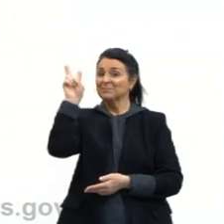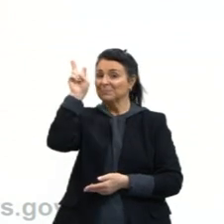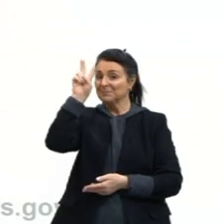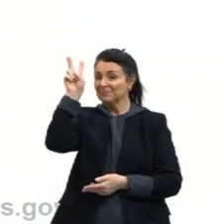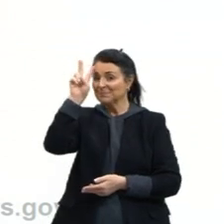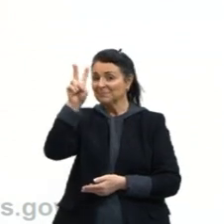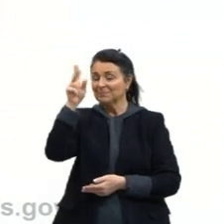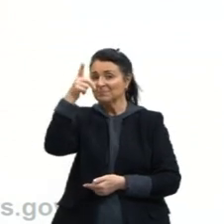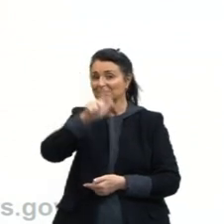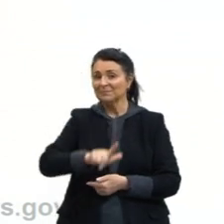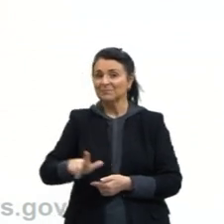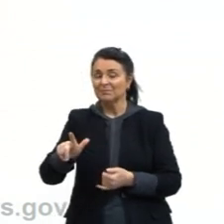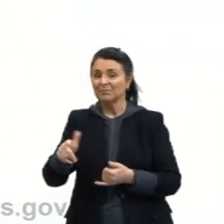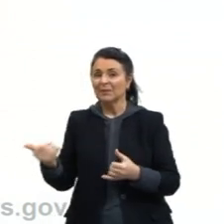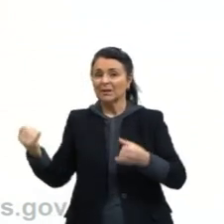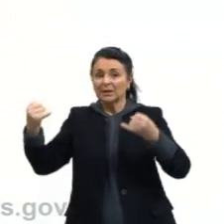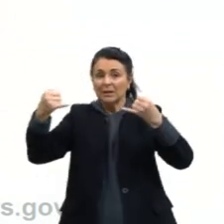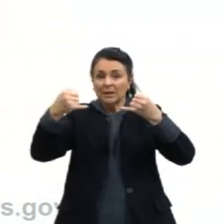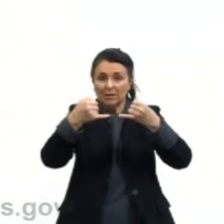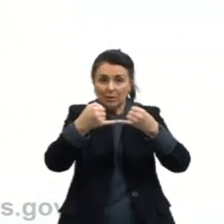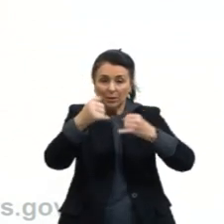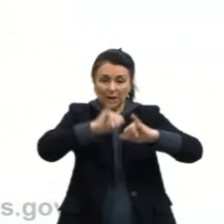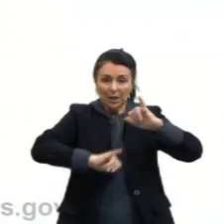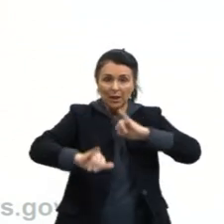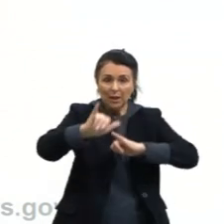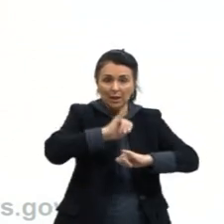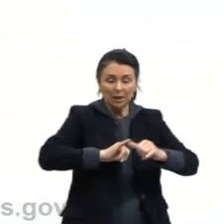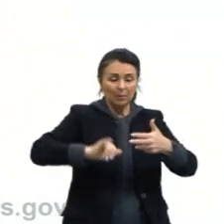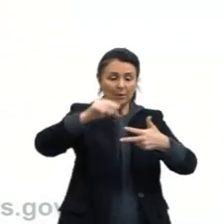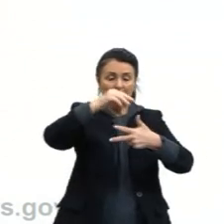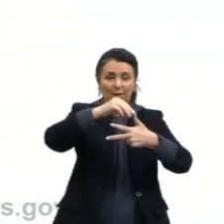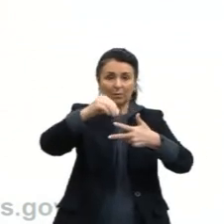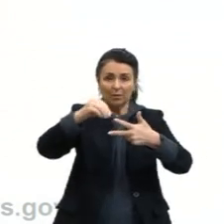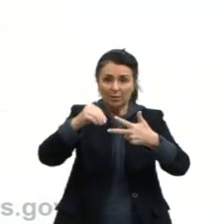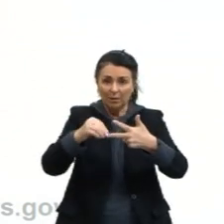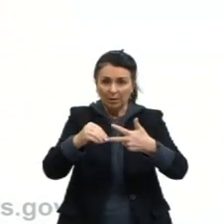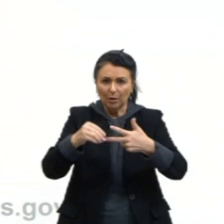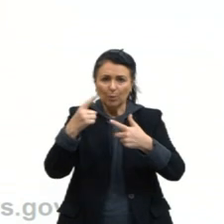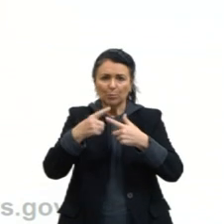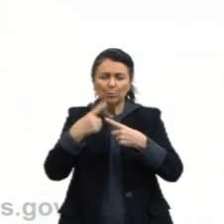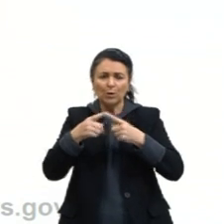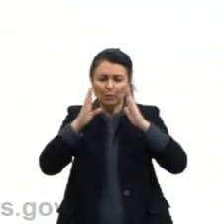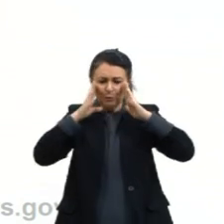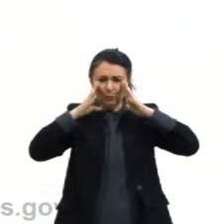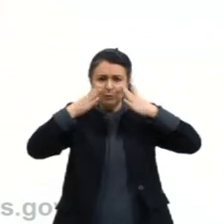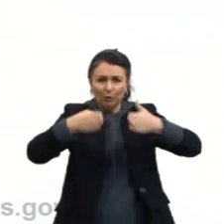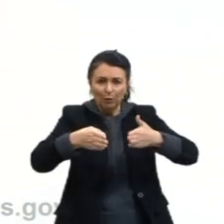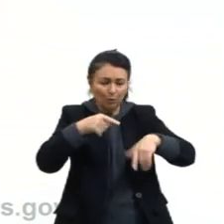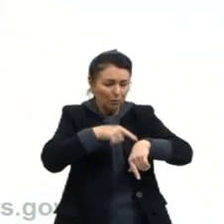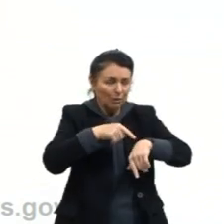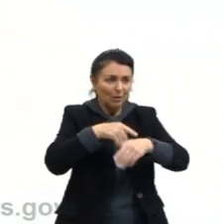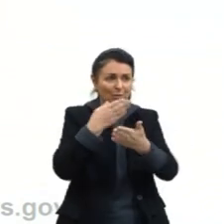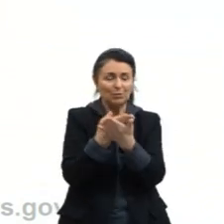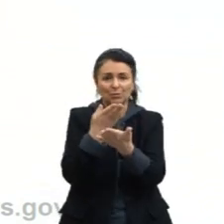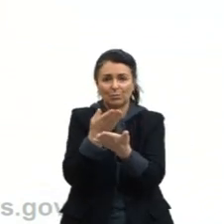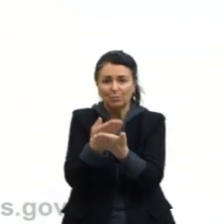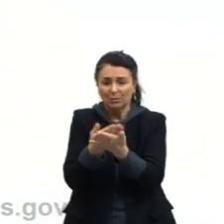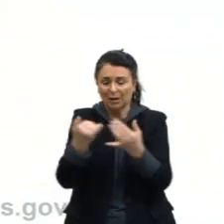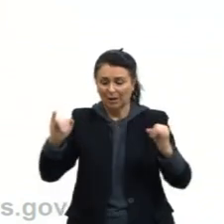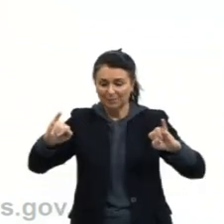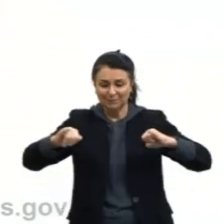as ligações químicas no elenco O que que a gente foca nas ligações químicas na no que que eu vou focar na hora de estudar nas ligações